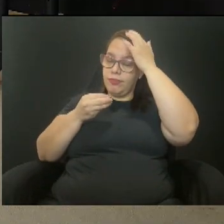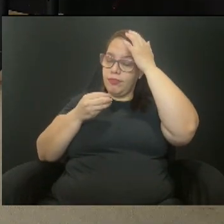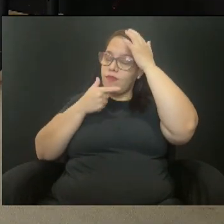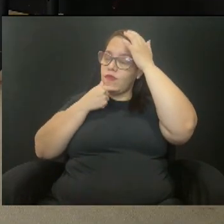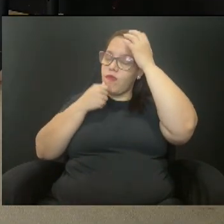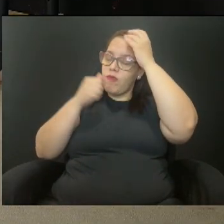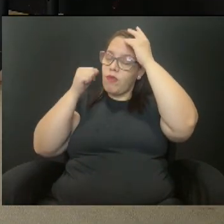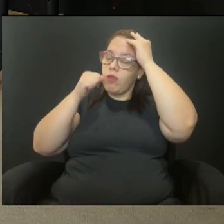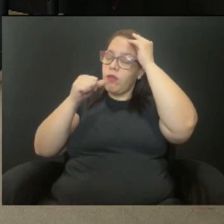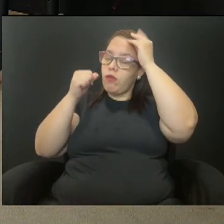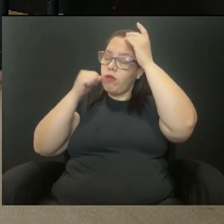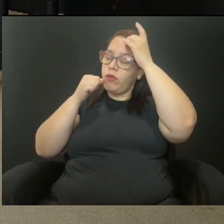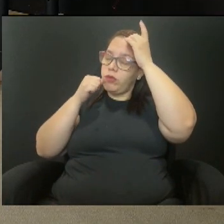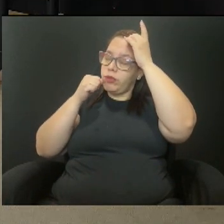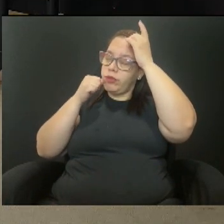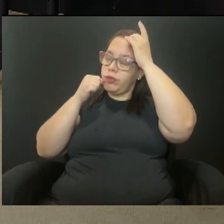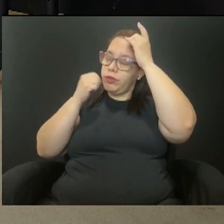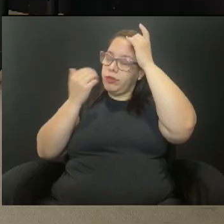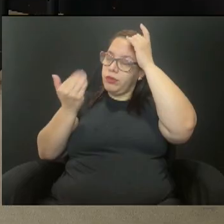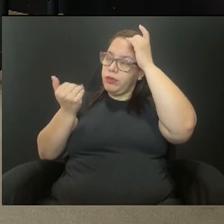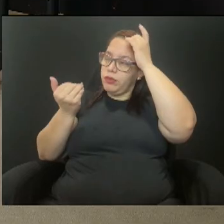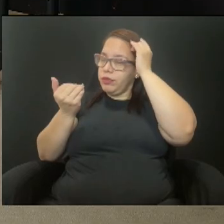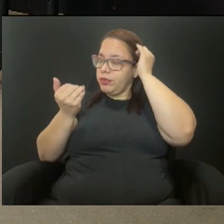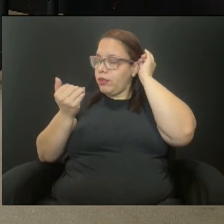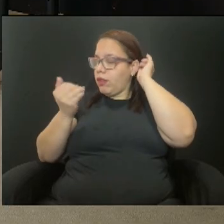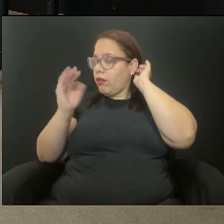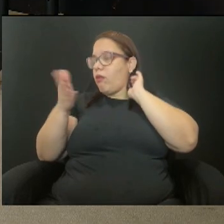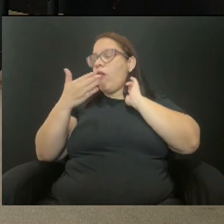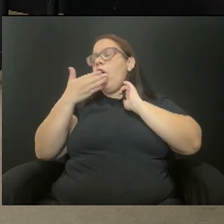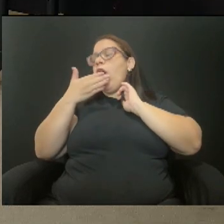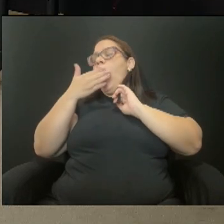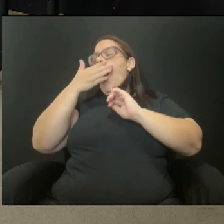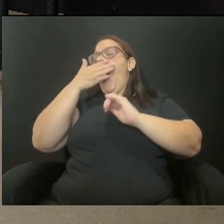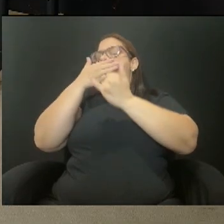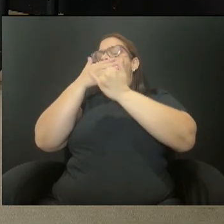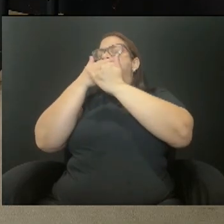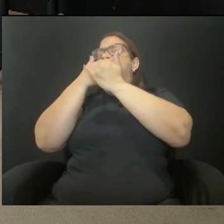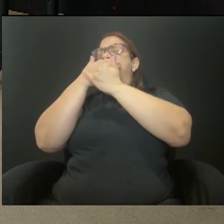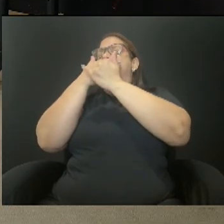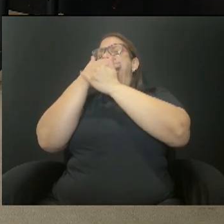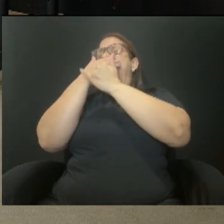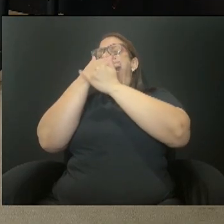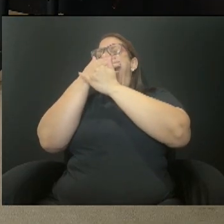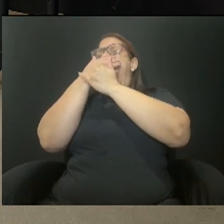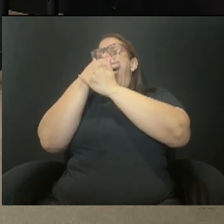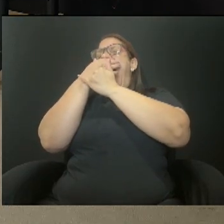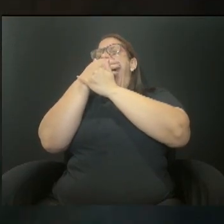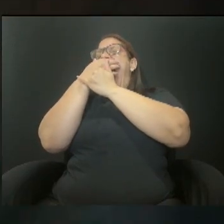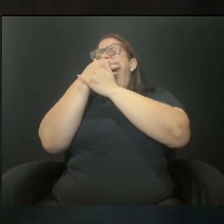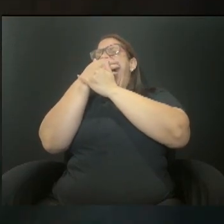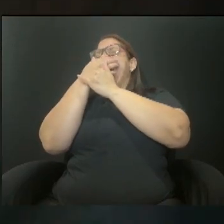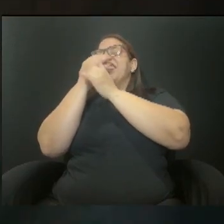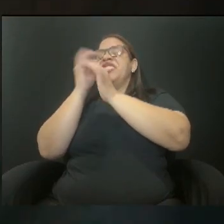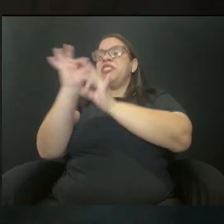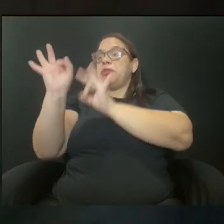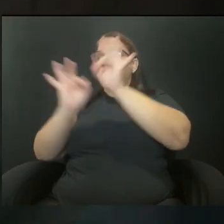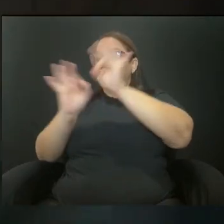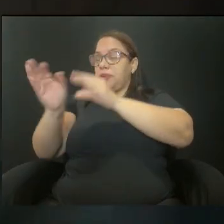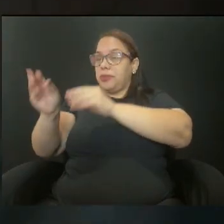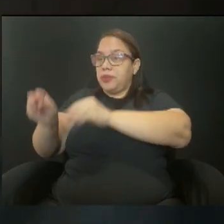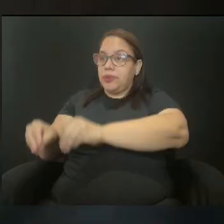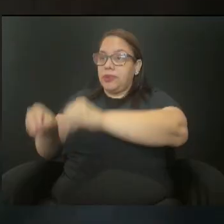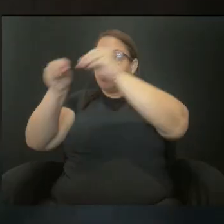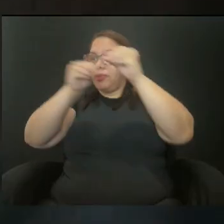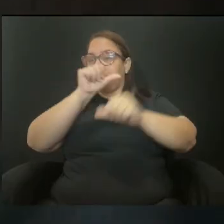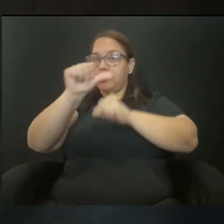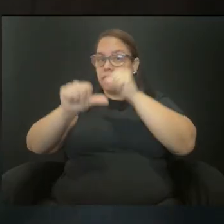o jovem, a gente já falou, mas ele quer se preparar para fazer essa transição ou fazer o caminho